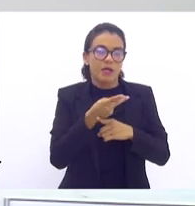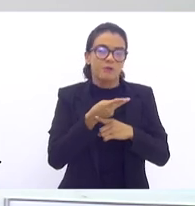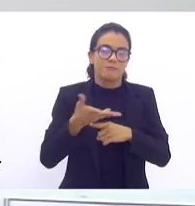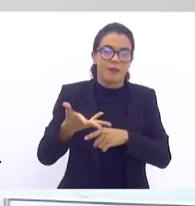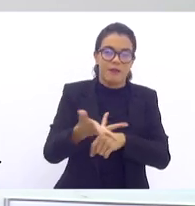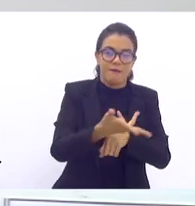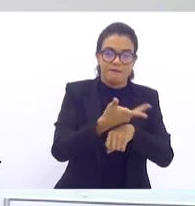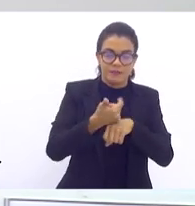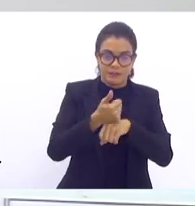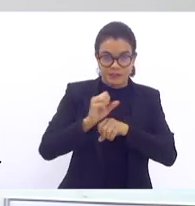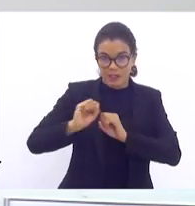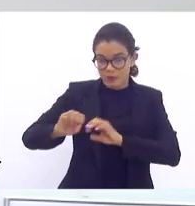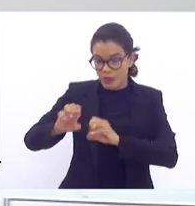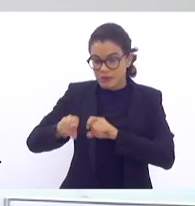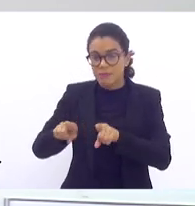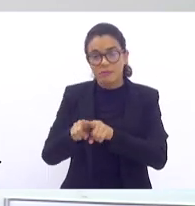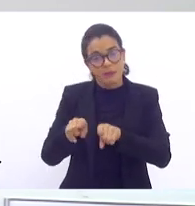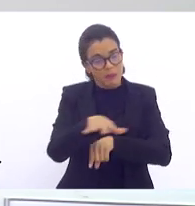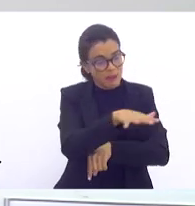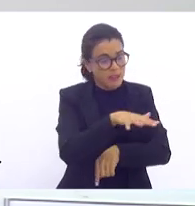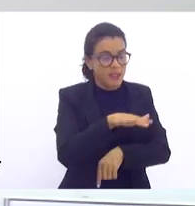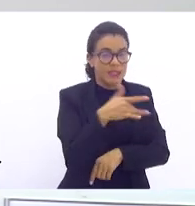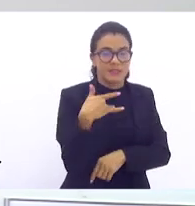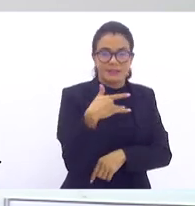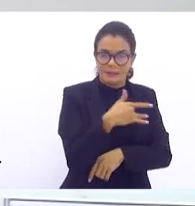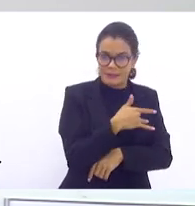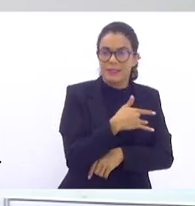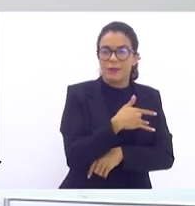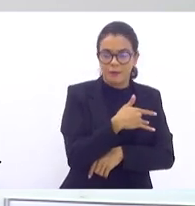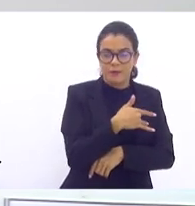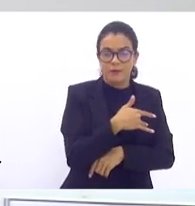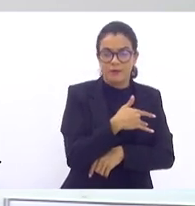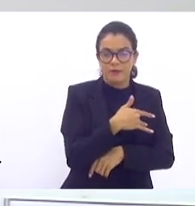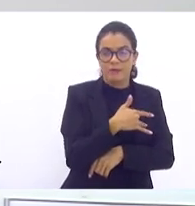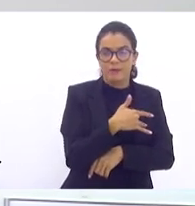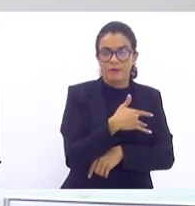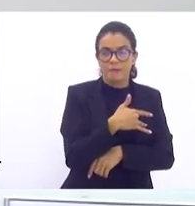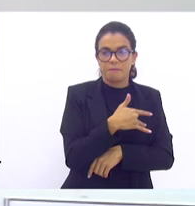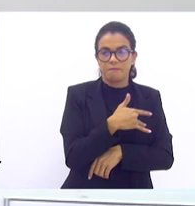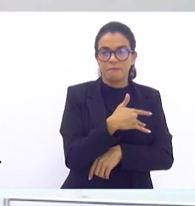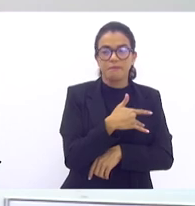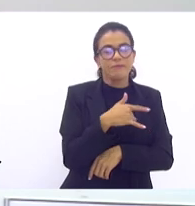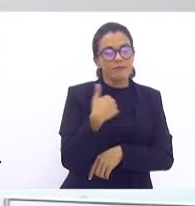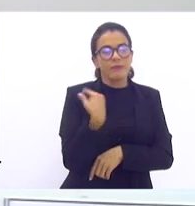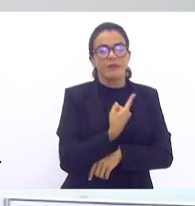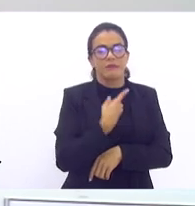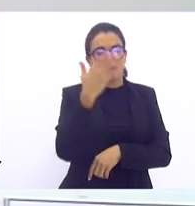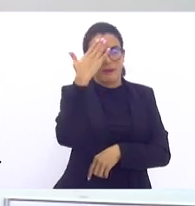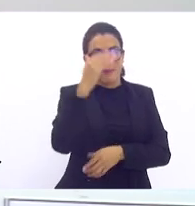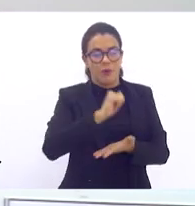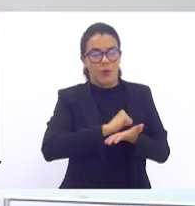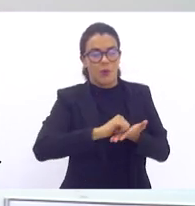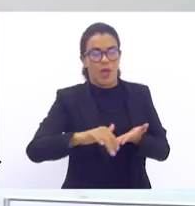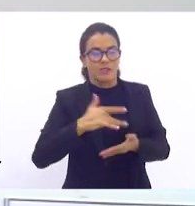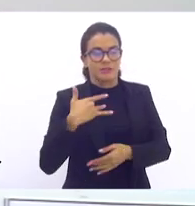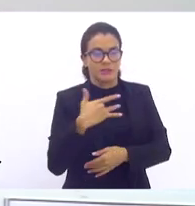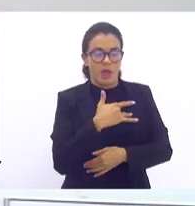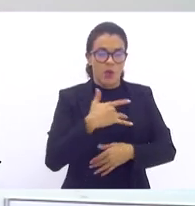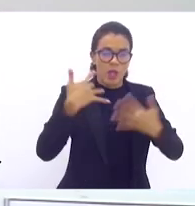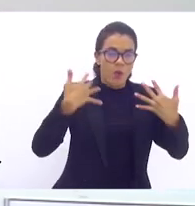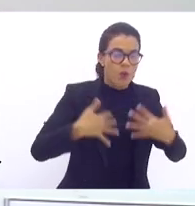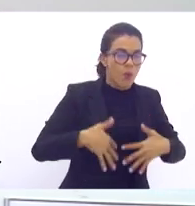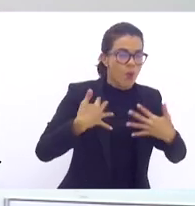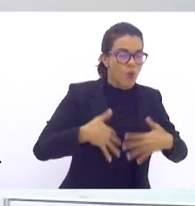essa eficiência não só na educação como também na saúde né também a gente sabe que o nosso gasto de saúde é muito alto